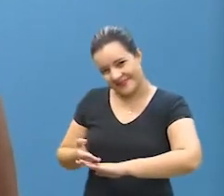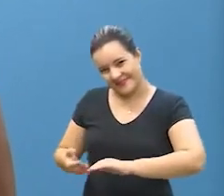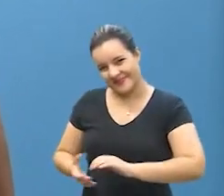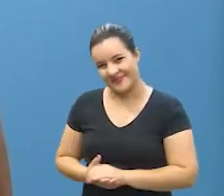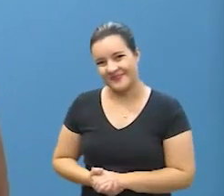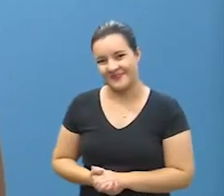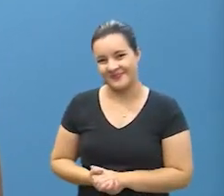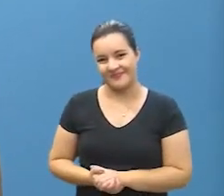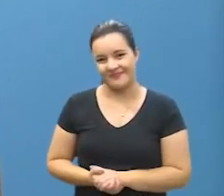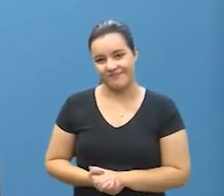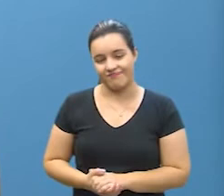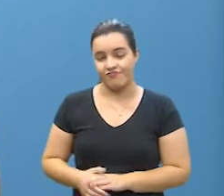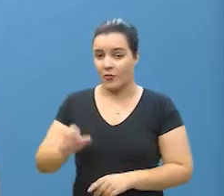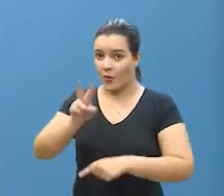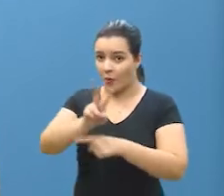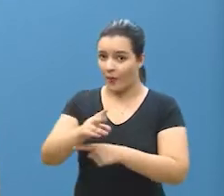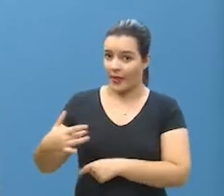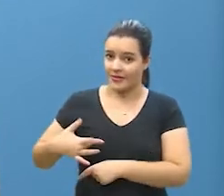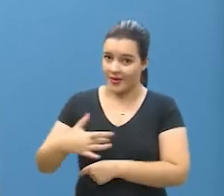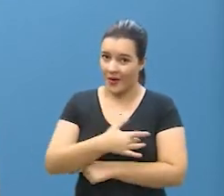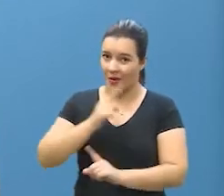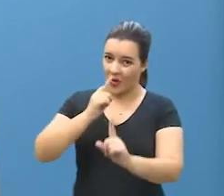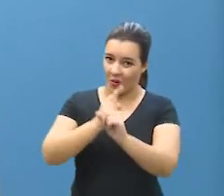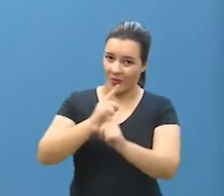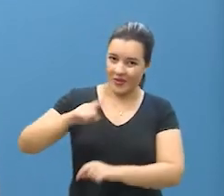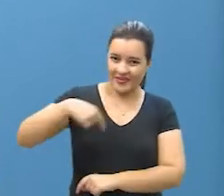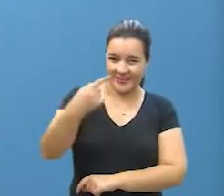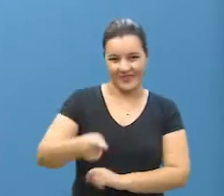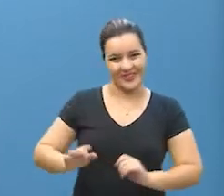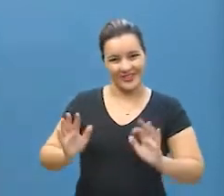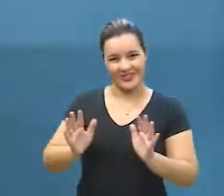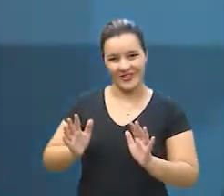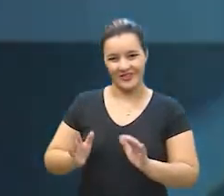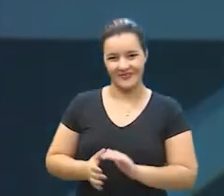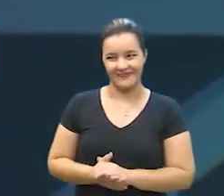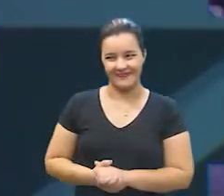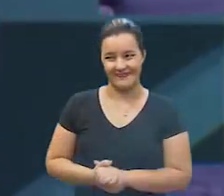Edilamar até agora. Fique bem, hein? Até nosso próximo encontro. Tchau.